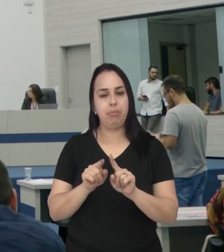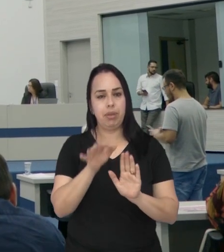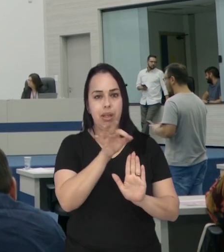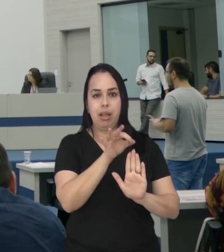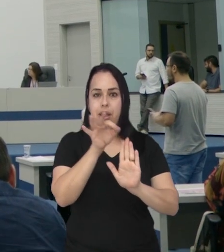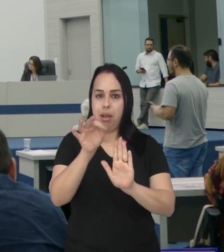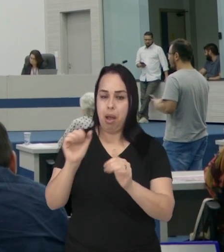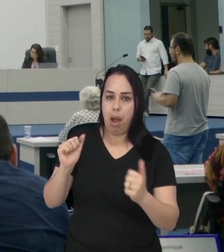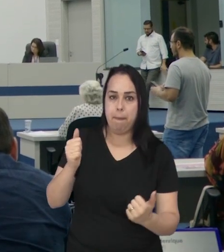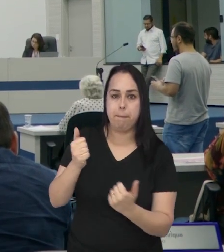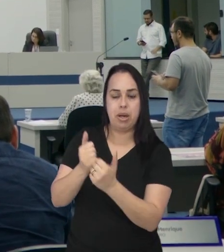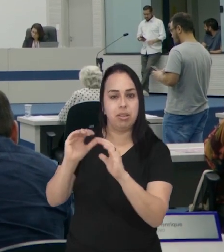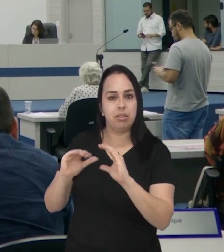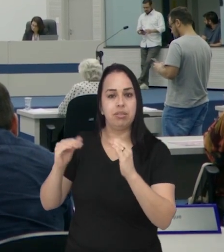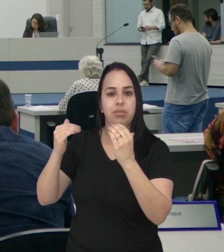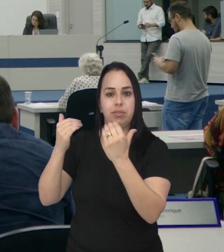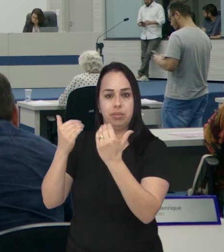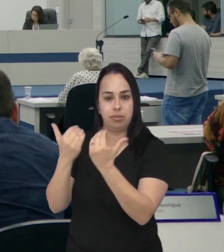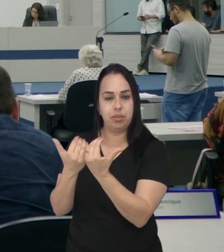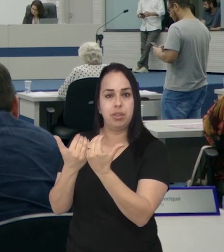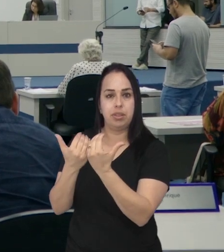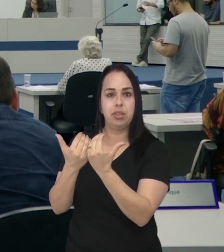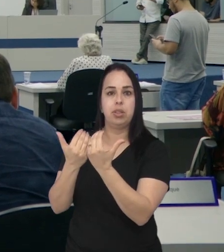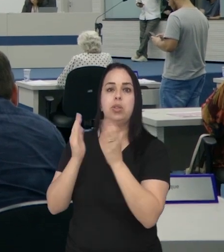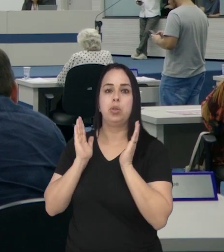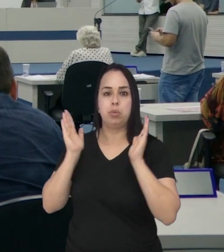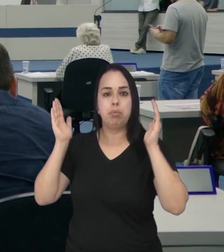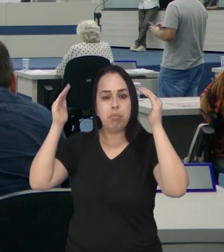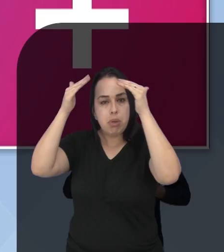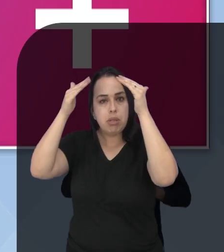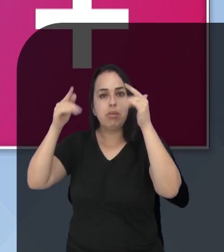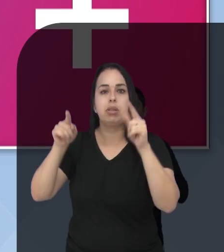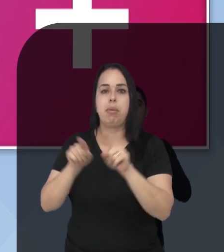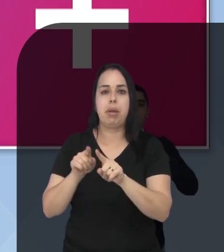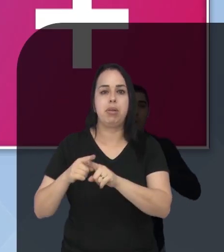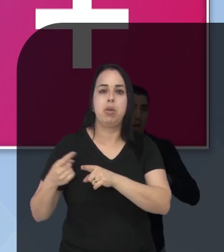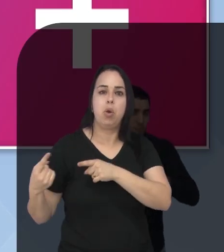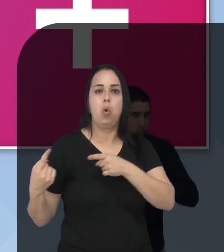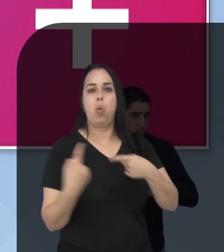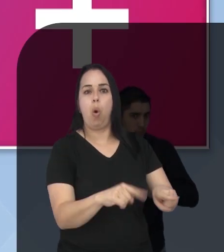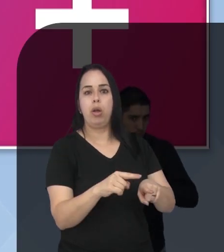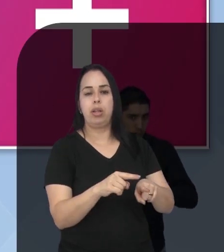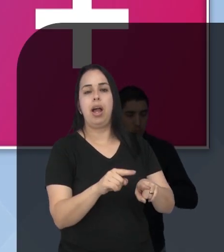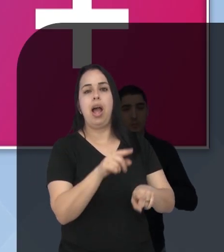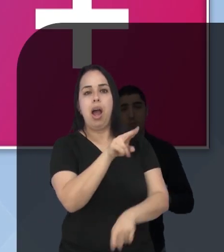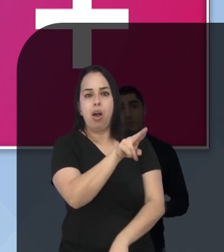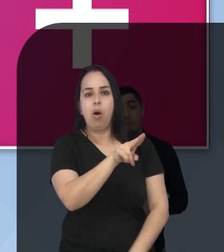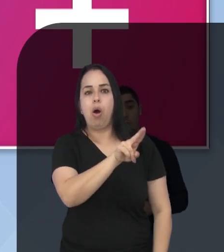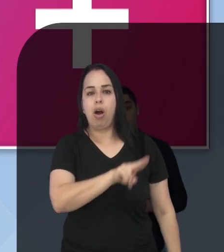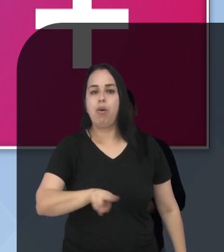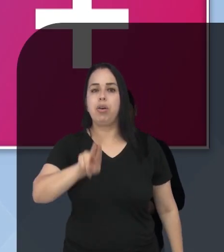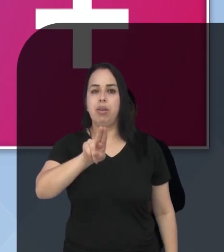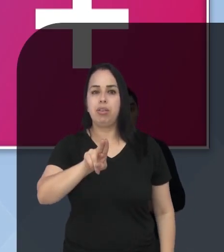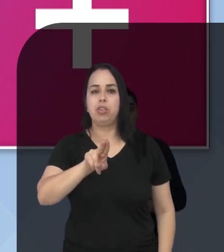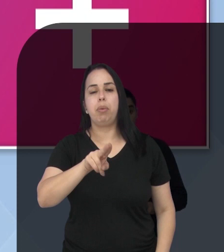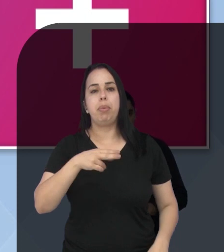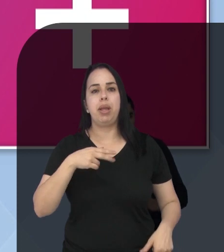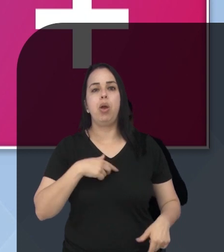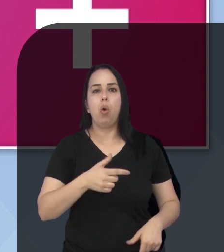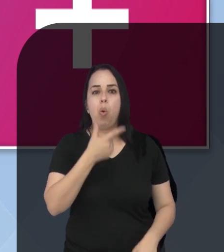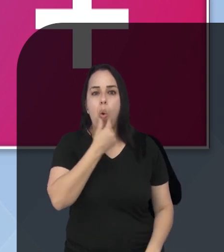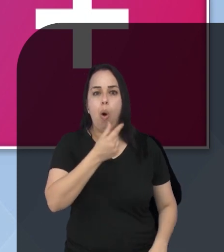também manifestaram apoio à Conferência Nacional dos Bispos do Brasil e repúdio à Universidade Santo Amaro pelo